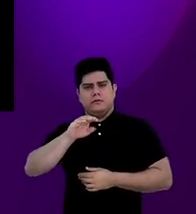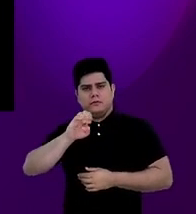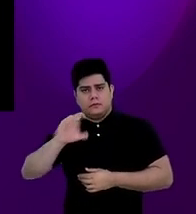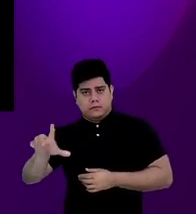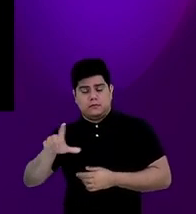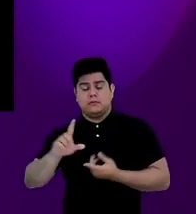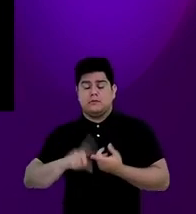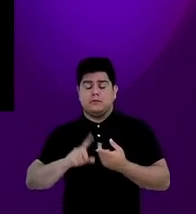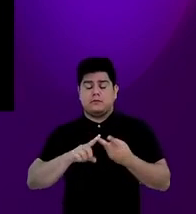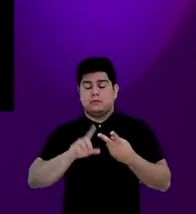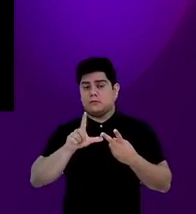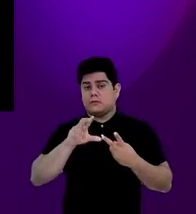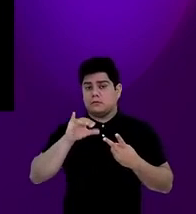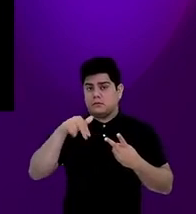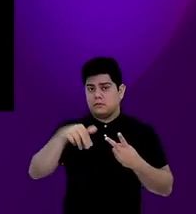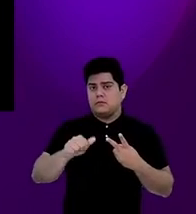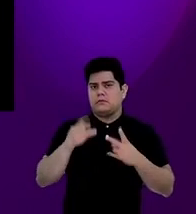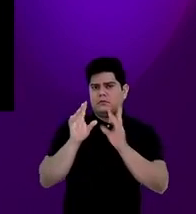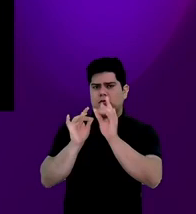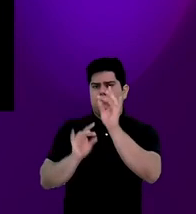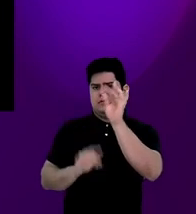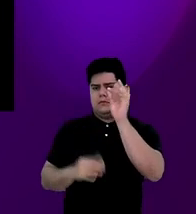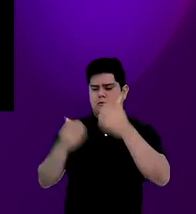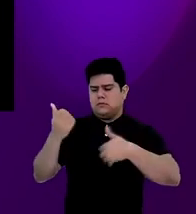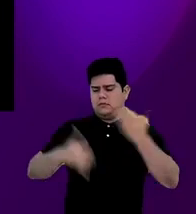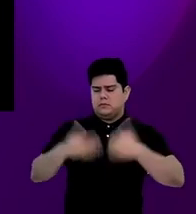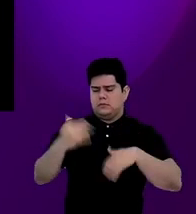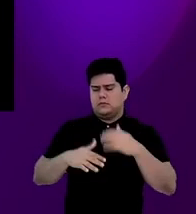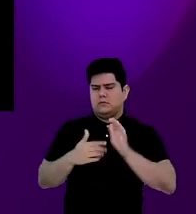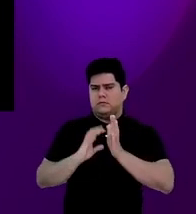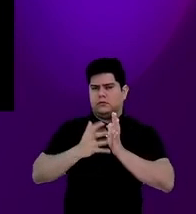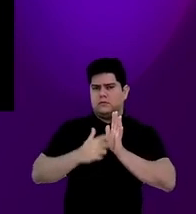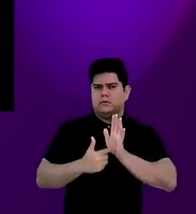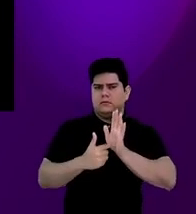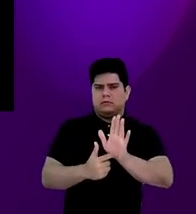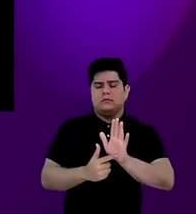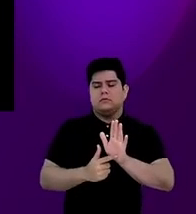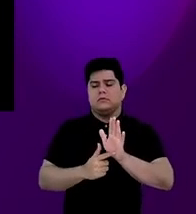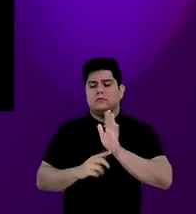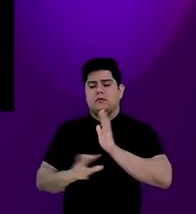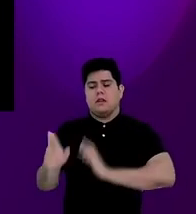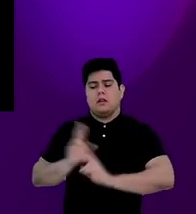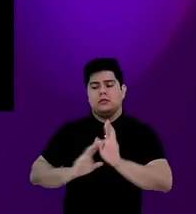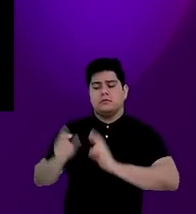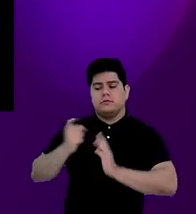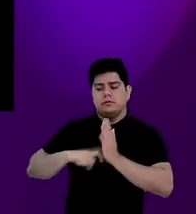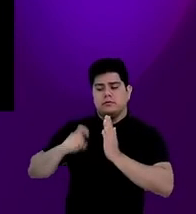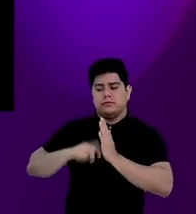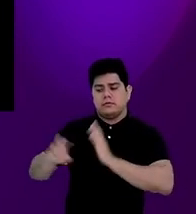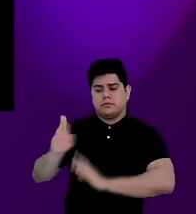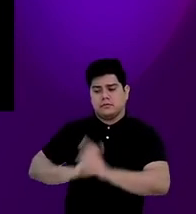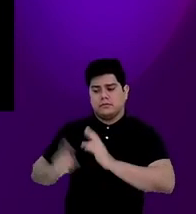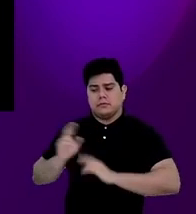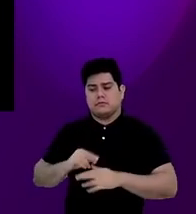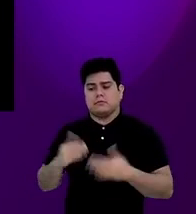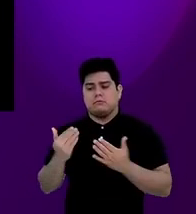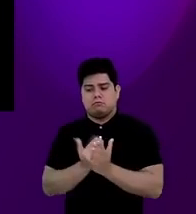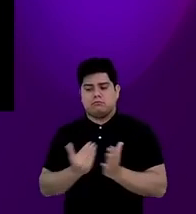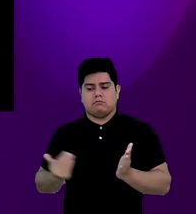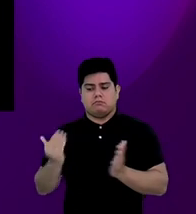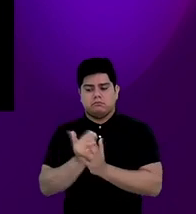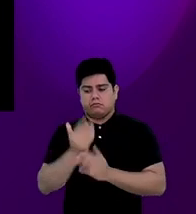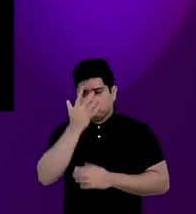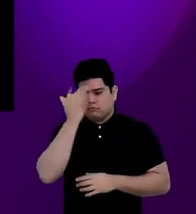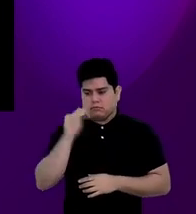e o Luciano vai detalhar aí, mostrando realmente os dados de taxa de resposta de PFS sem precedente para essa população